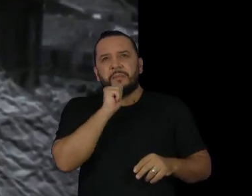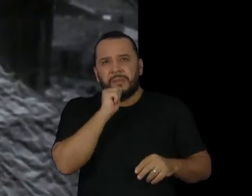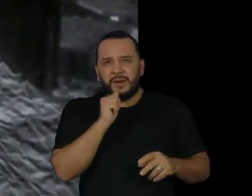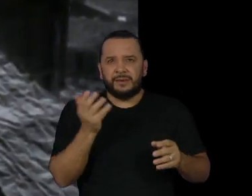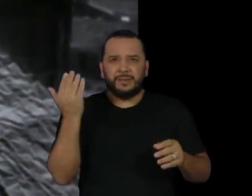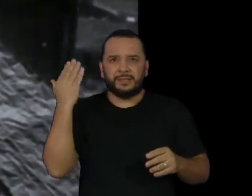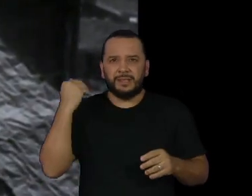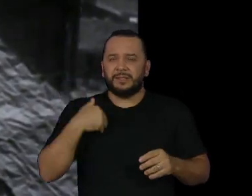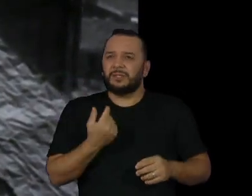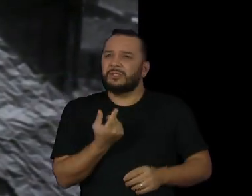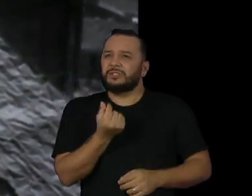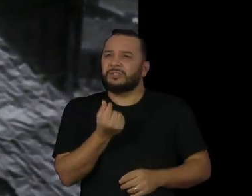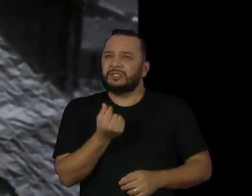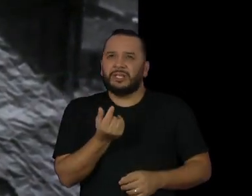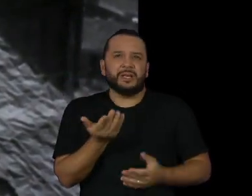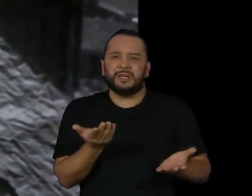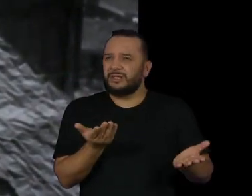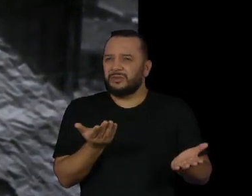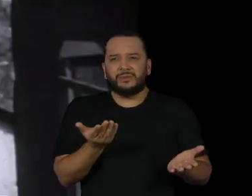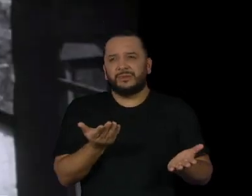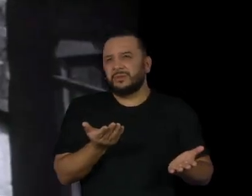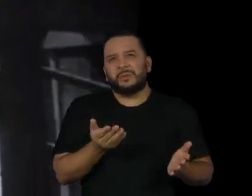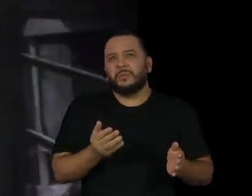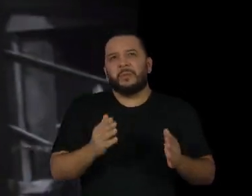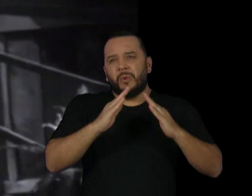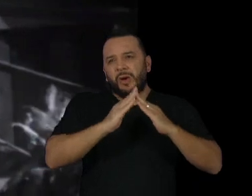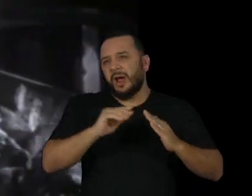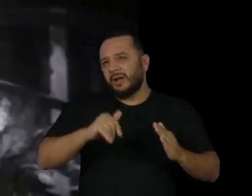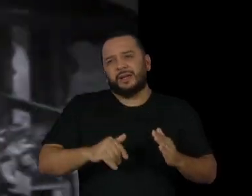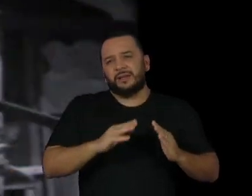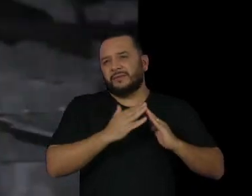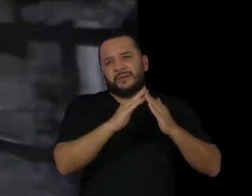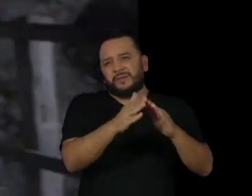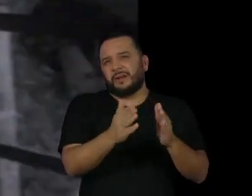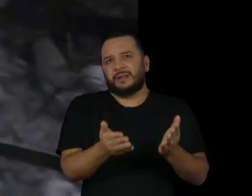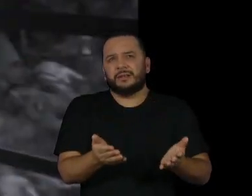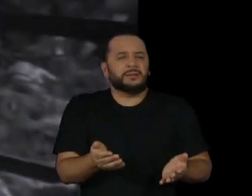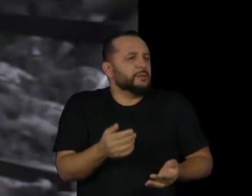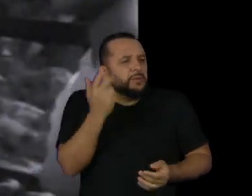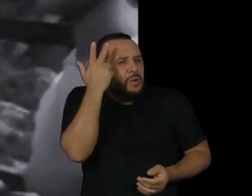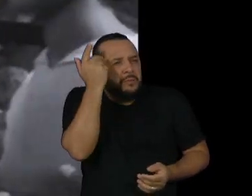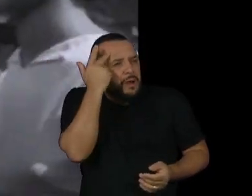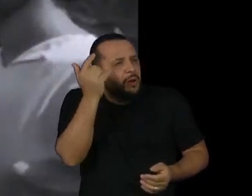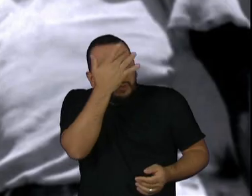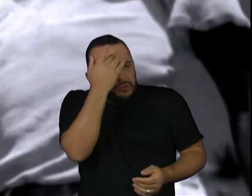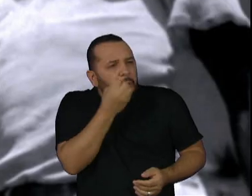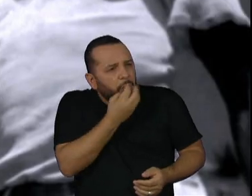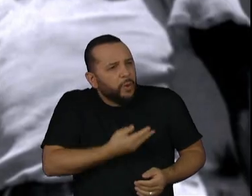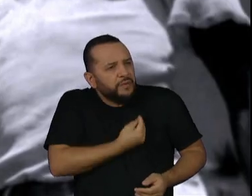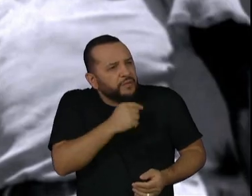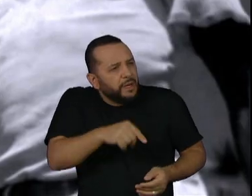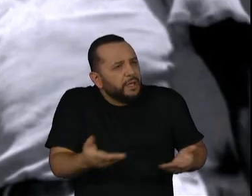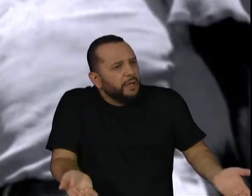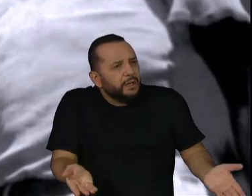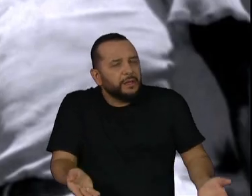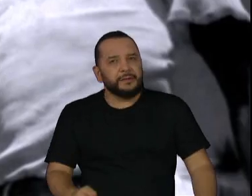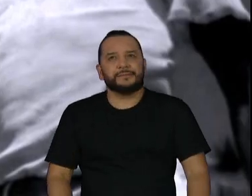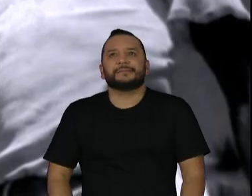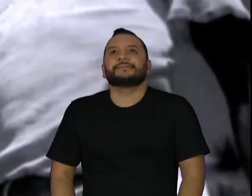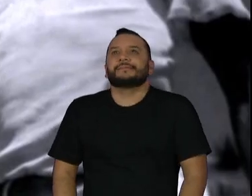Nosso dinheiro junto só dá pra morar aqui no morro. E tem isso? Tem tanta gente boa morando aqui? É uma